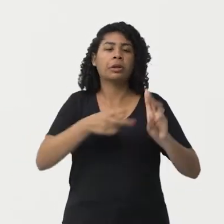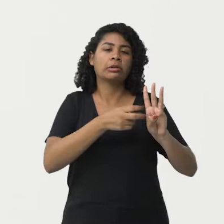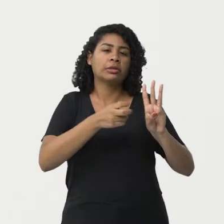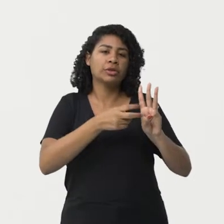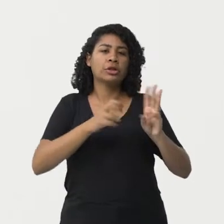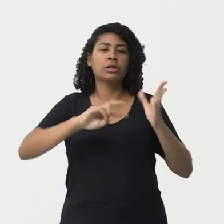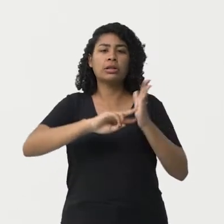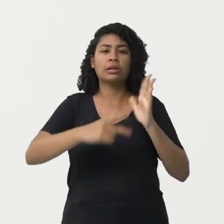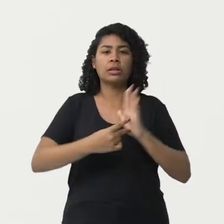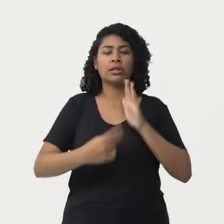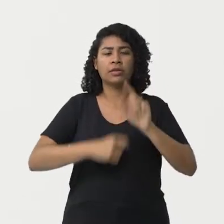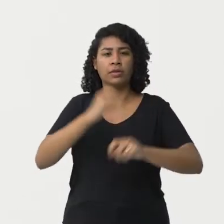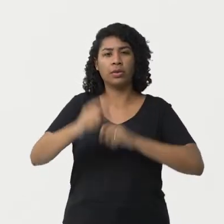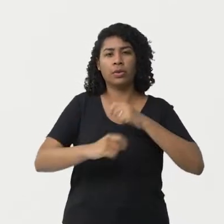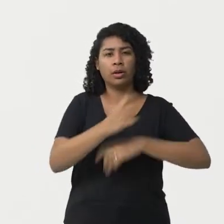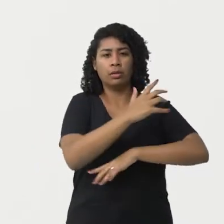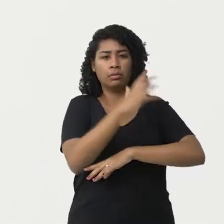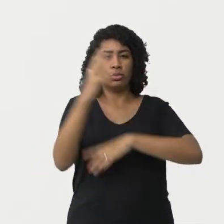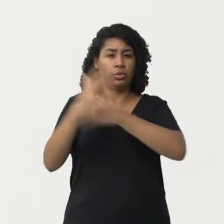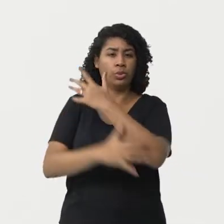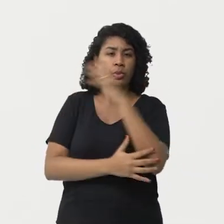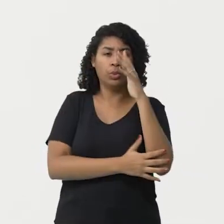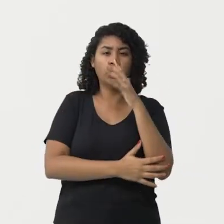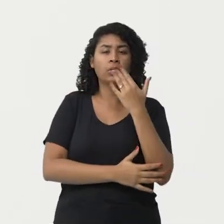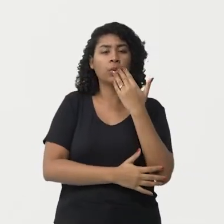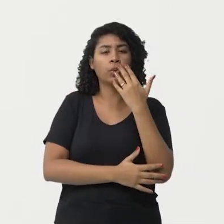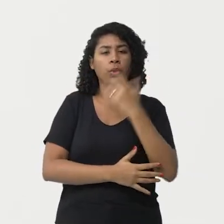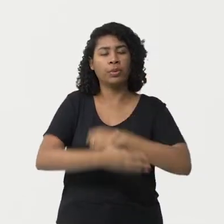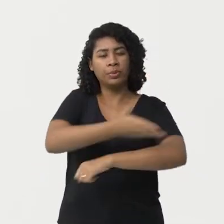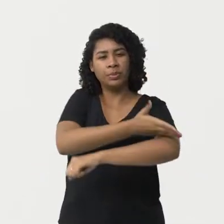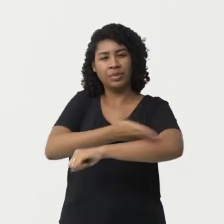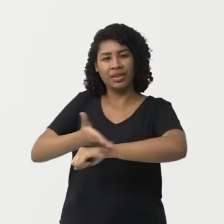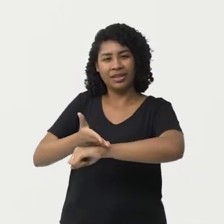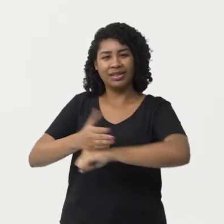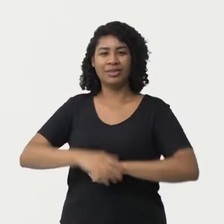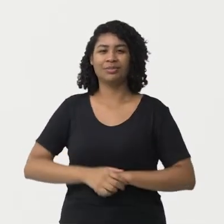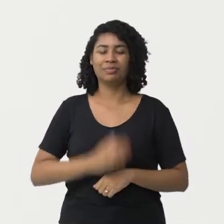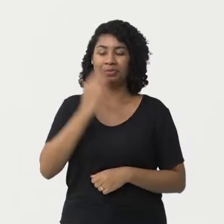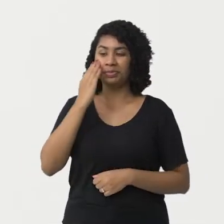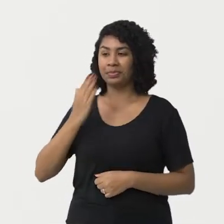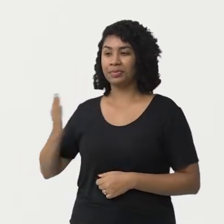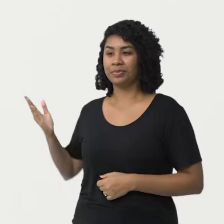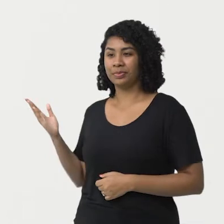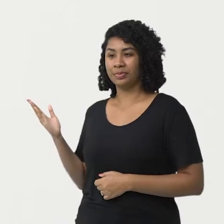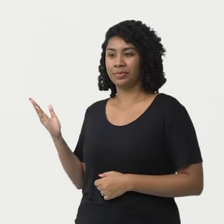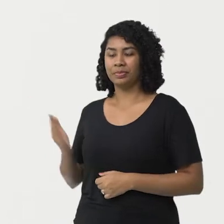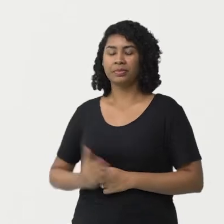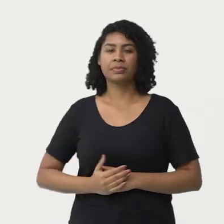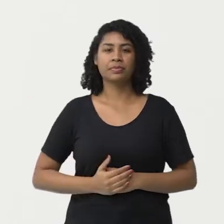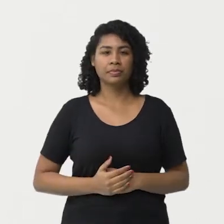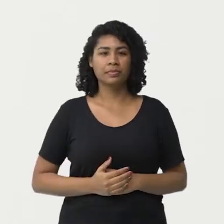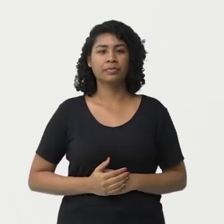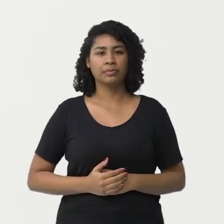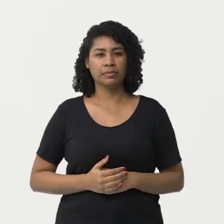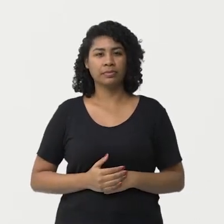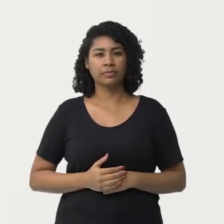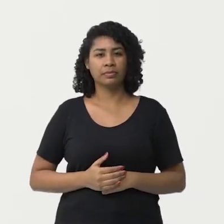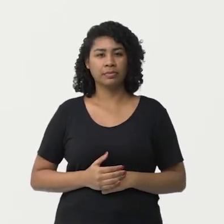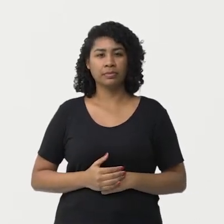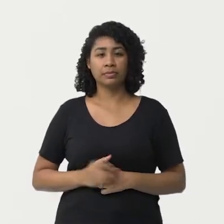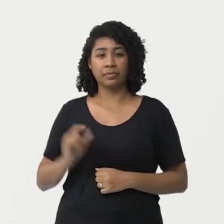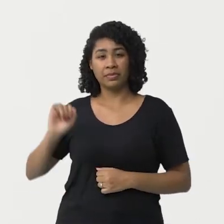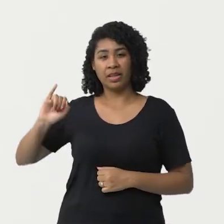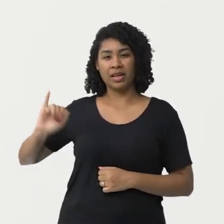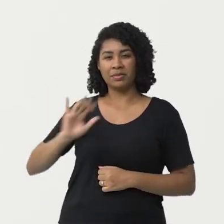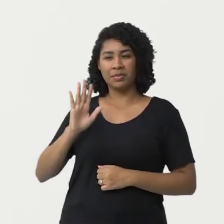quer dizer floresta branca. Olha comigo para a imagem. Essa imagem aí, o que eu vejo? Parece